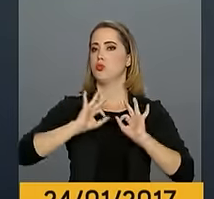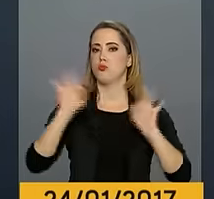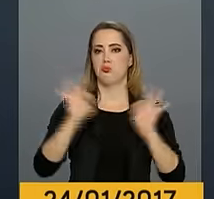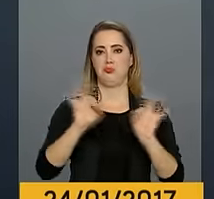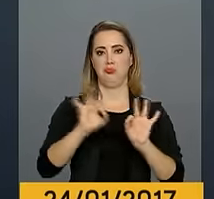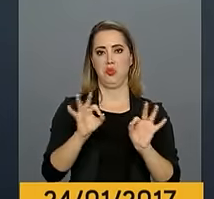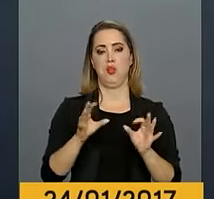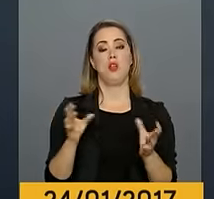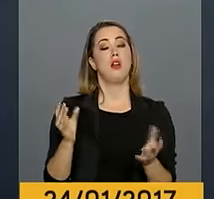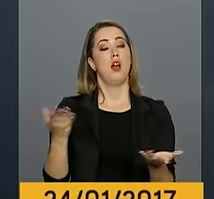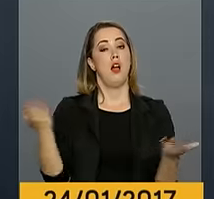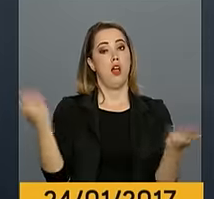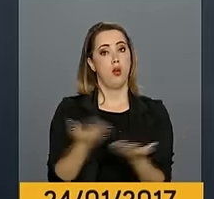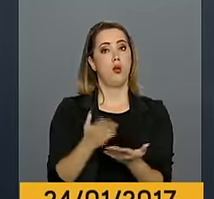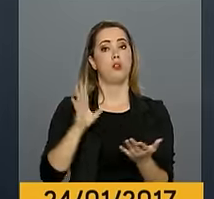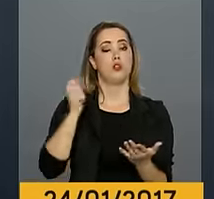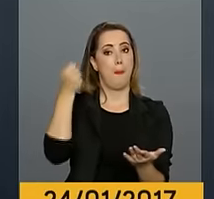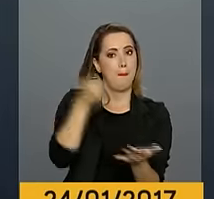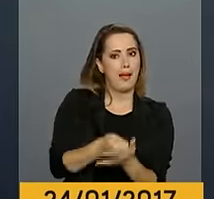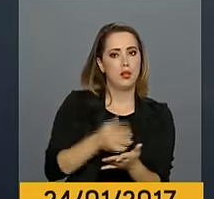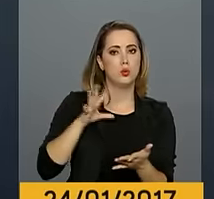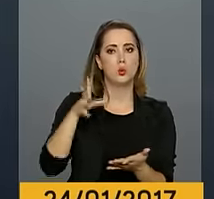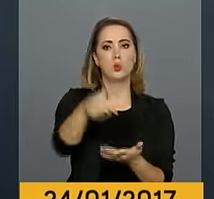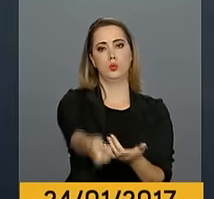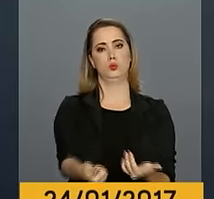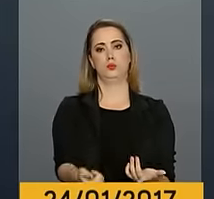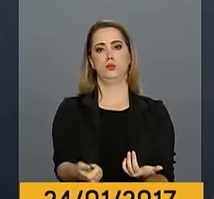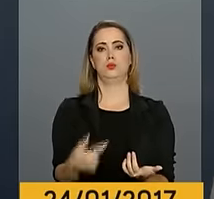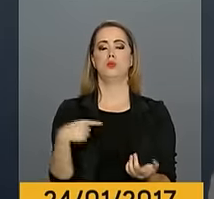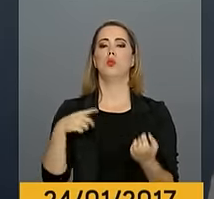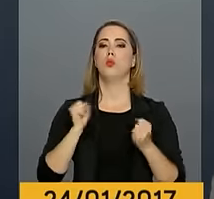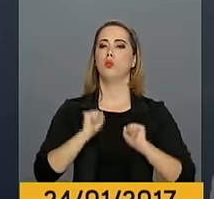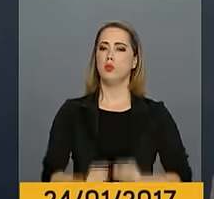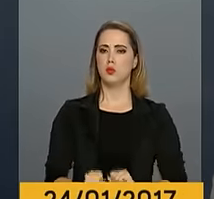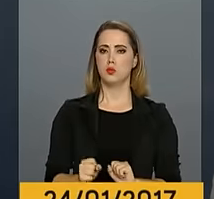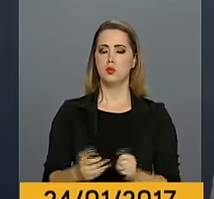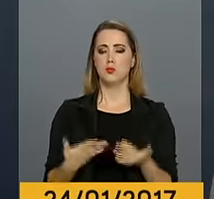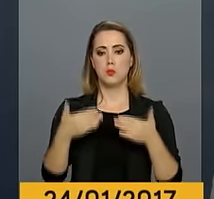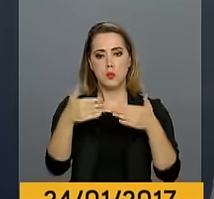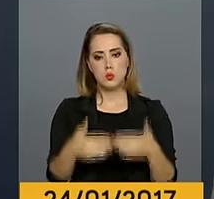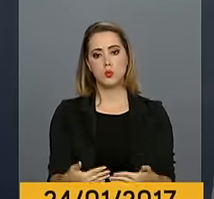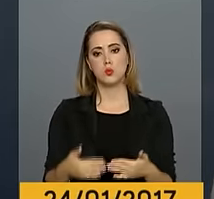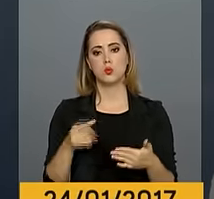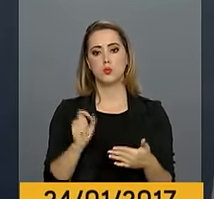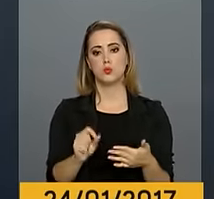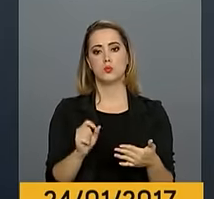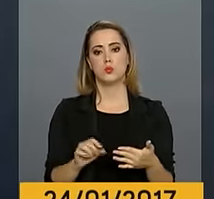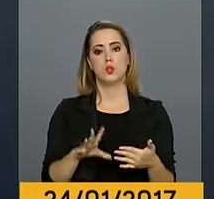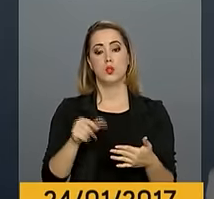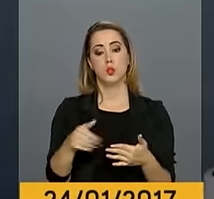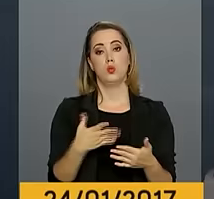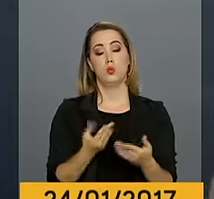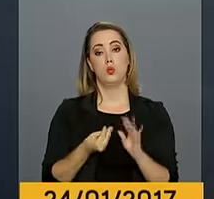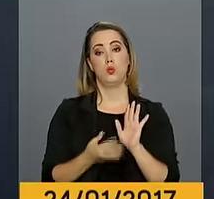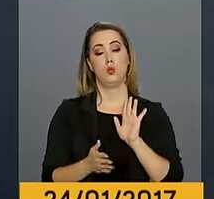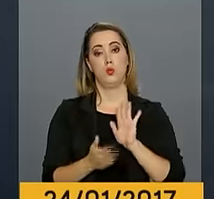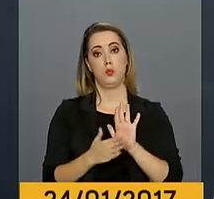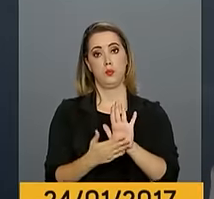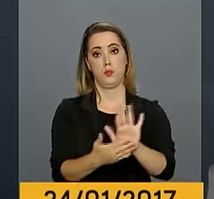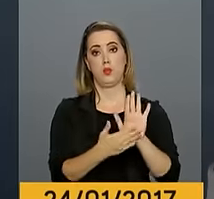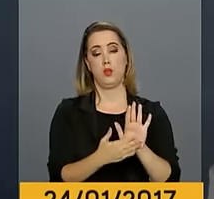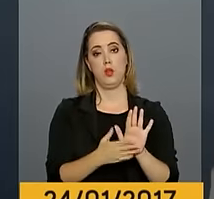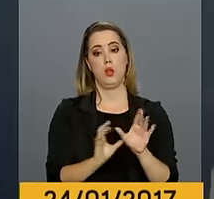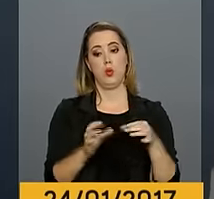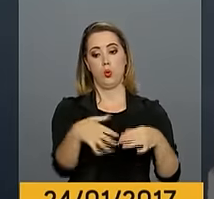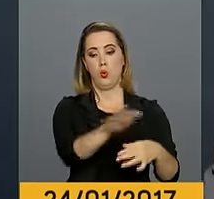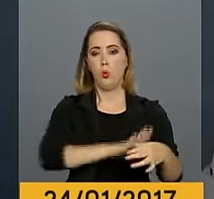relação ao Ministério das Cidades, que nos permite, como permitiu, colocar, e aqui estou falando do ângulo social, onde eu tomo a liberdade